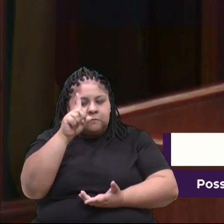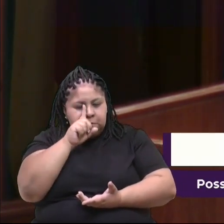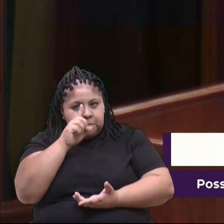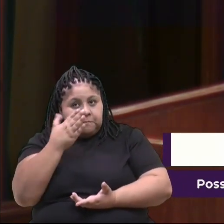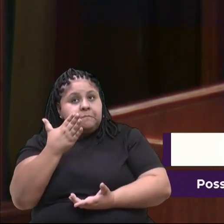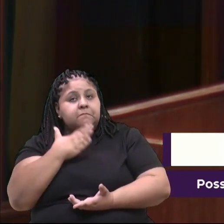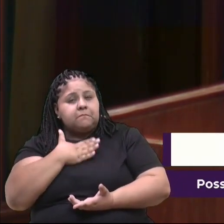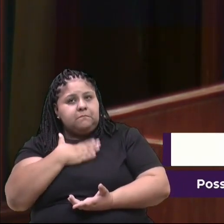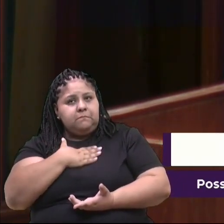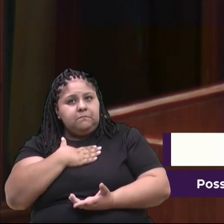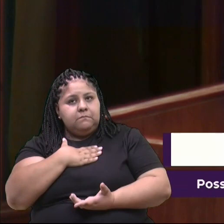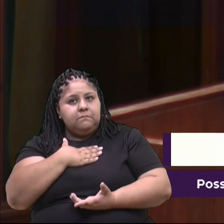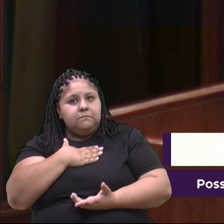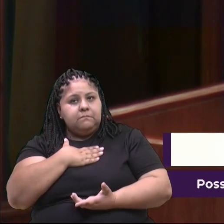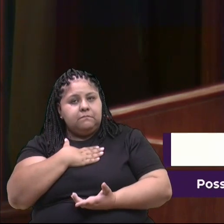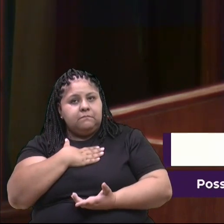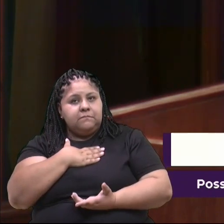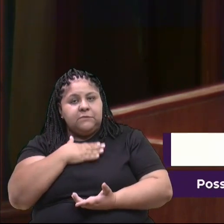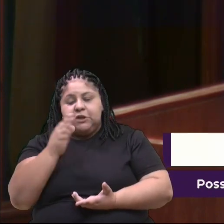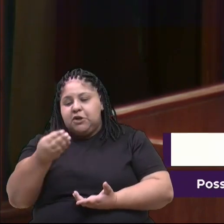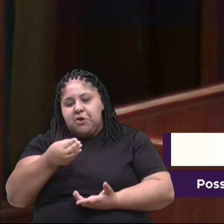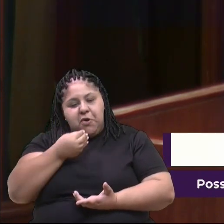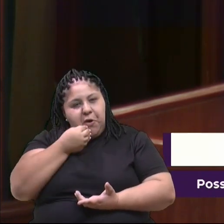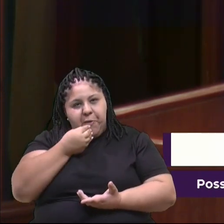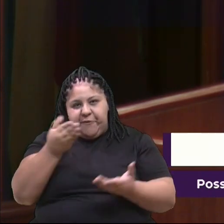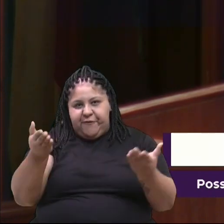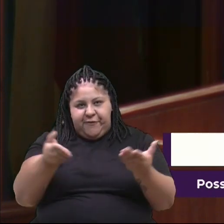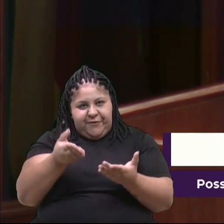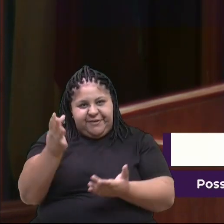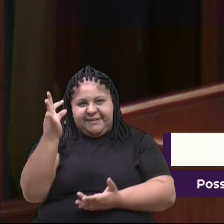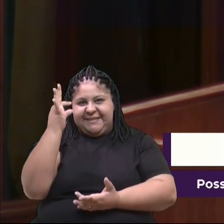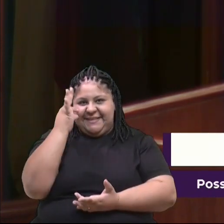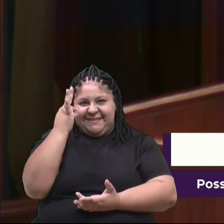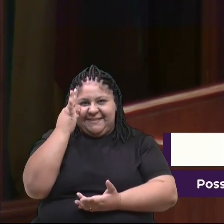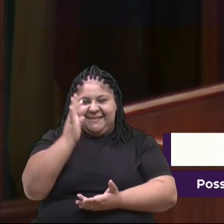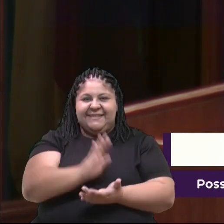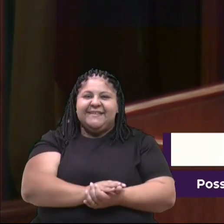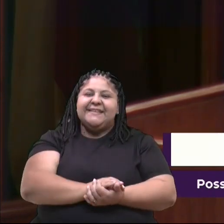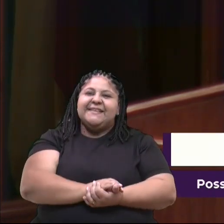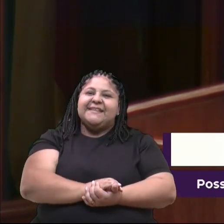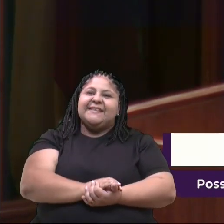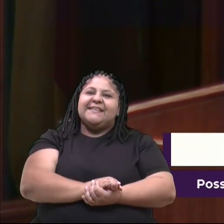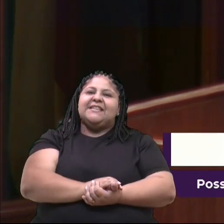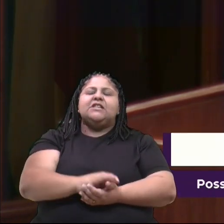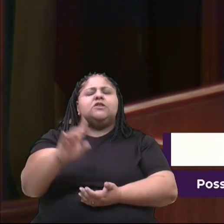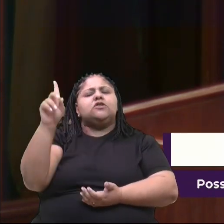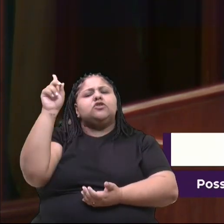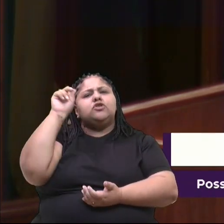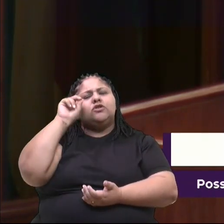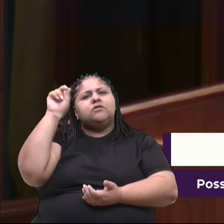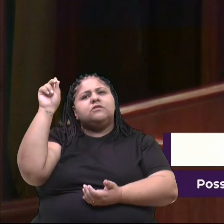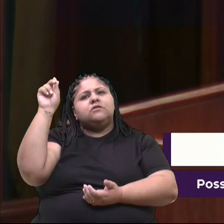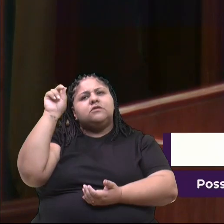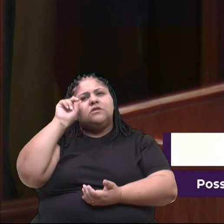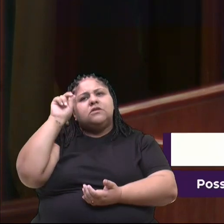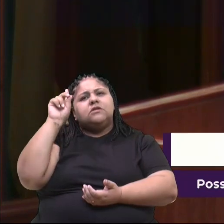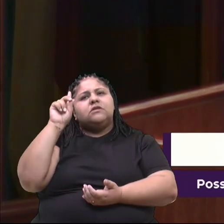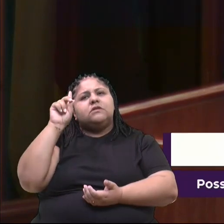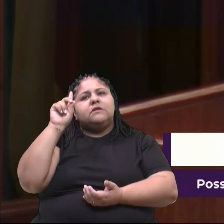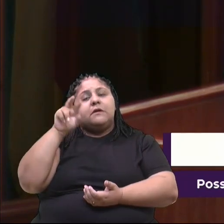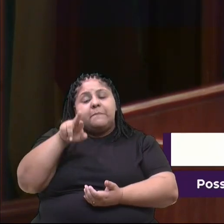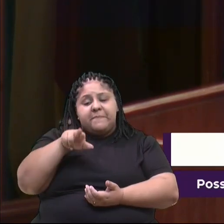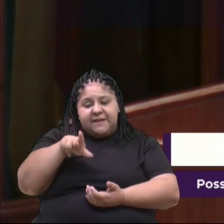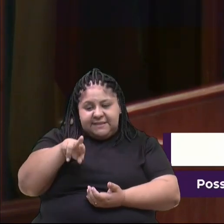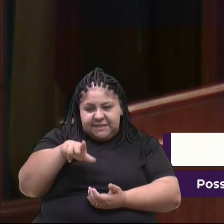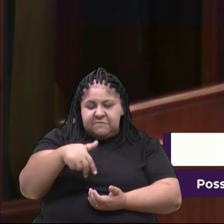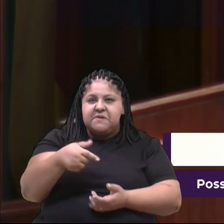dona Margarida, que obviamente estão aqui comigo hoje, que vivenciei diariamente com as minhas manas, a Denise,